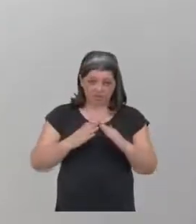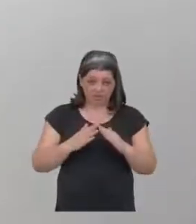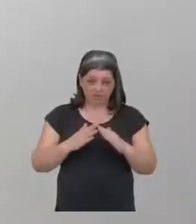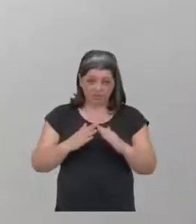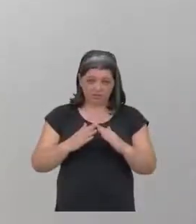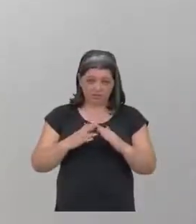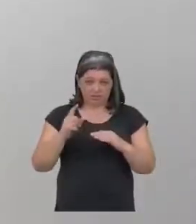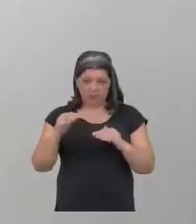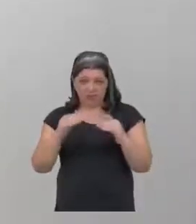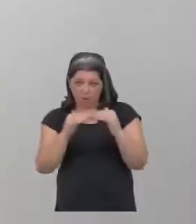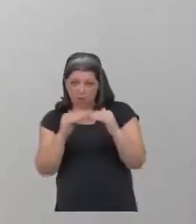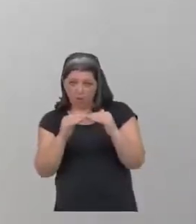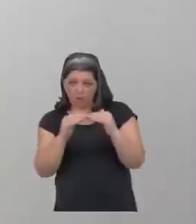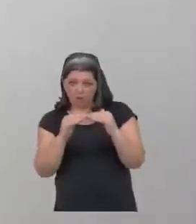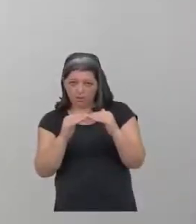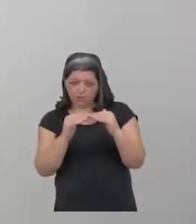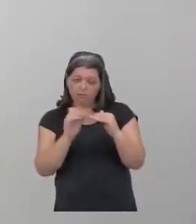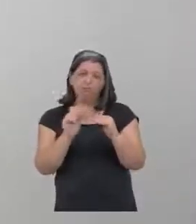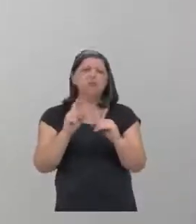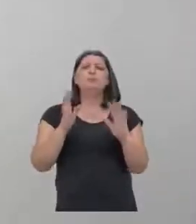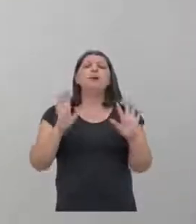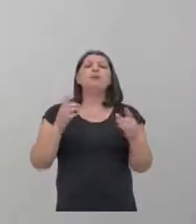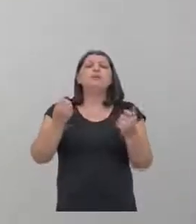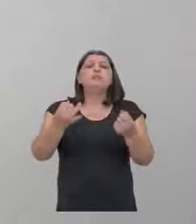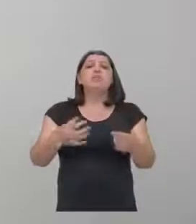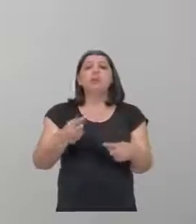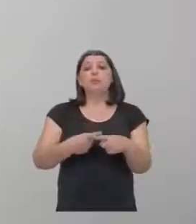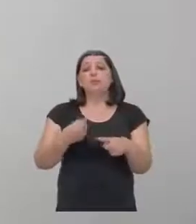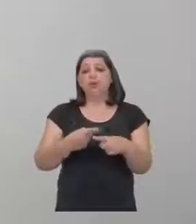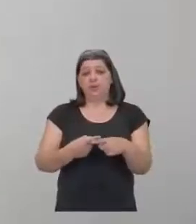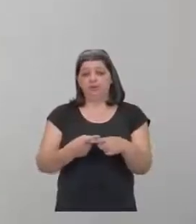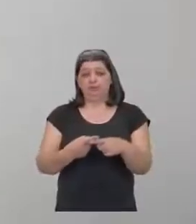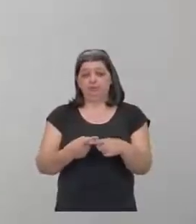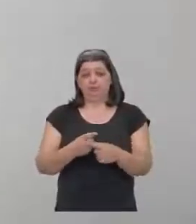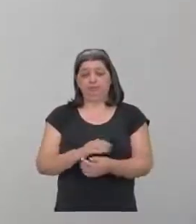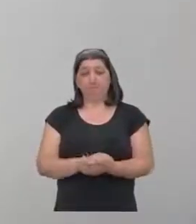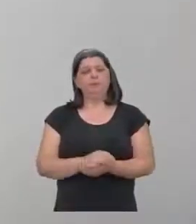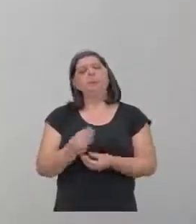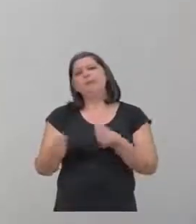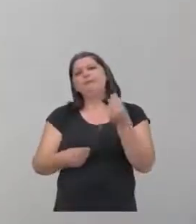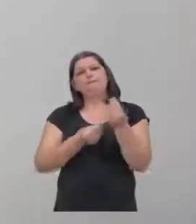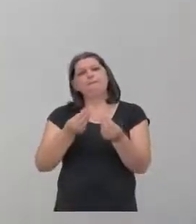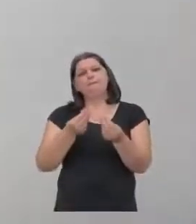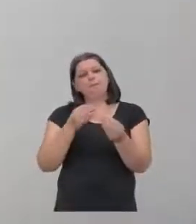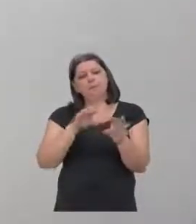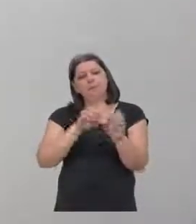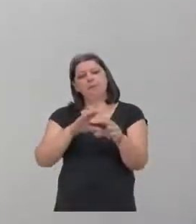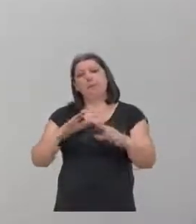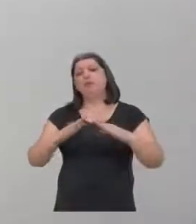a favor, né? Aí você argumenta o porquê. E como seria essa educação em casa? É